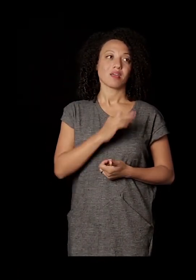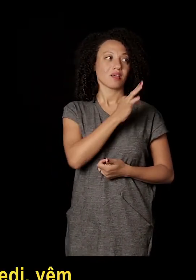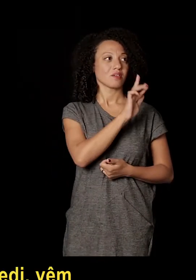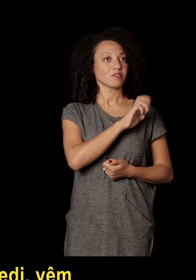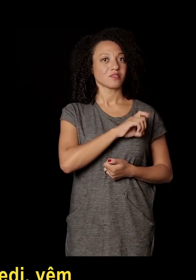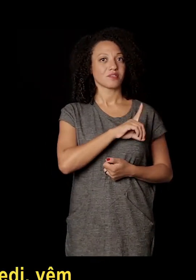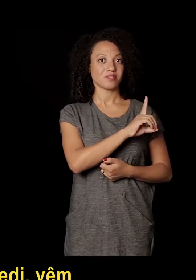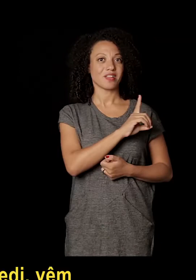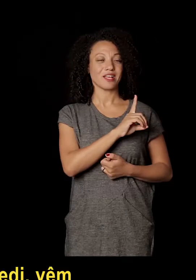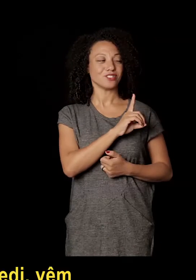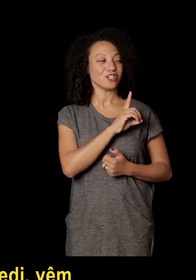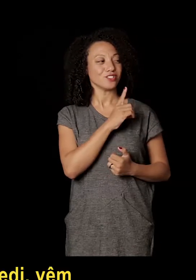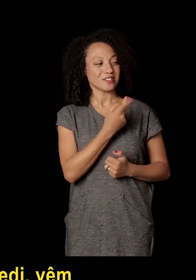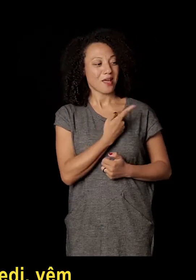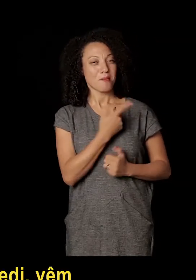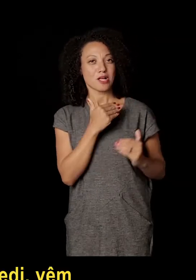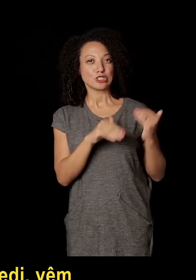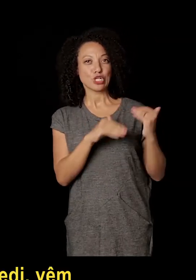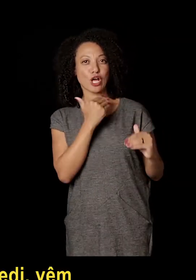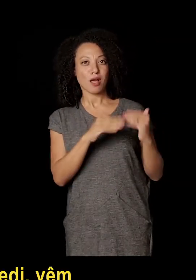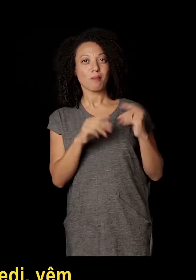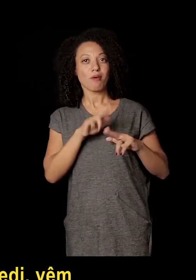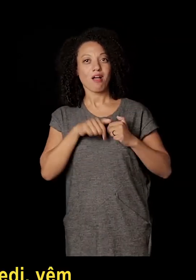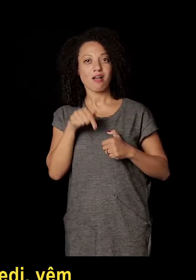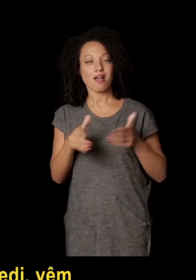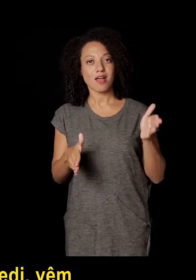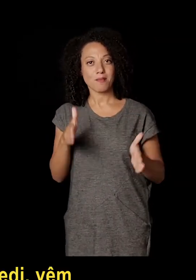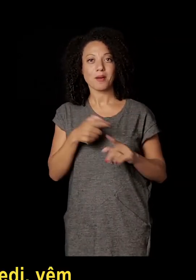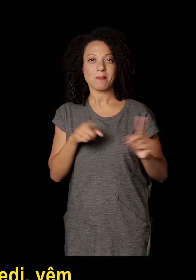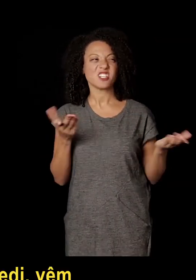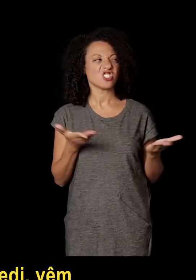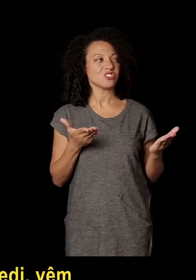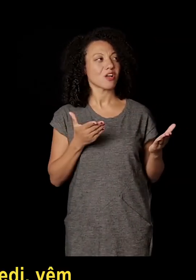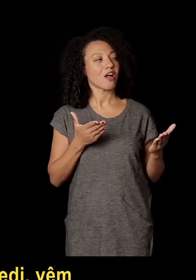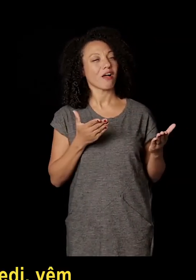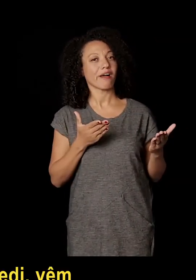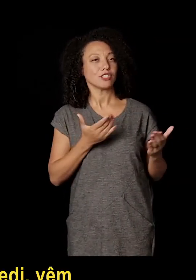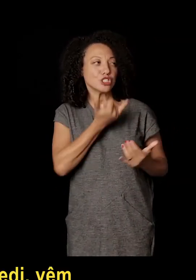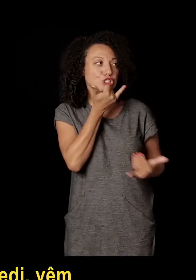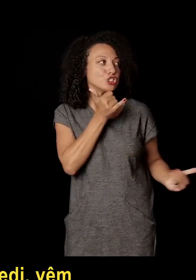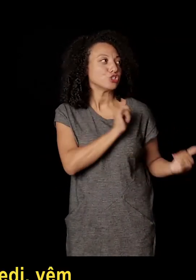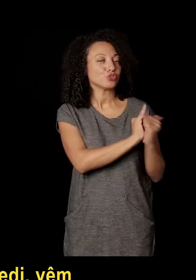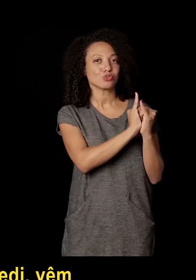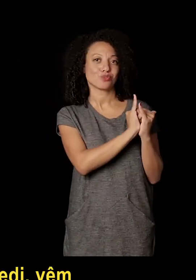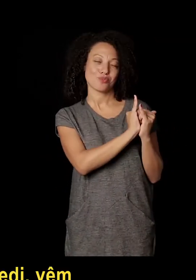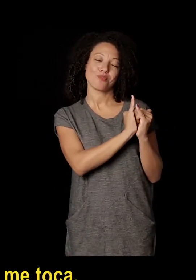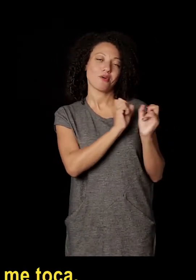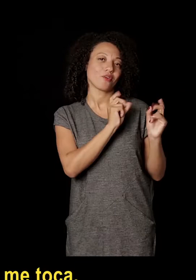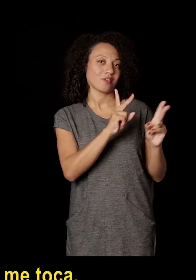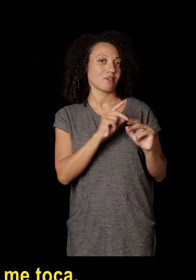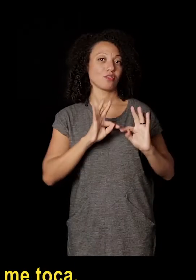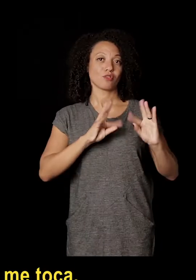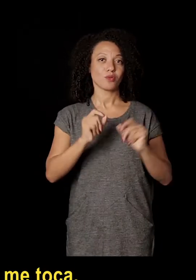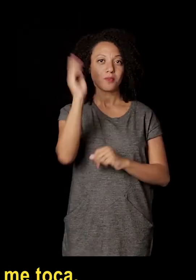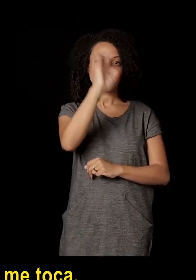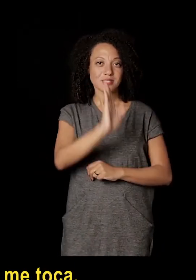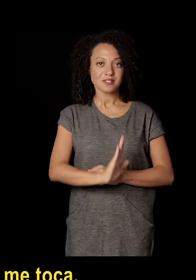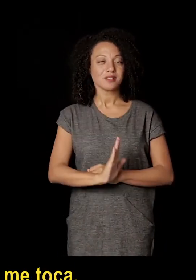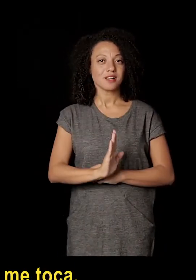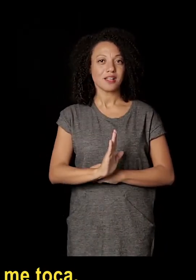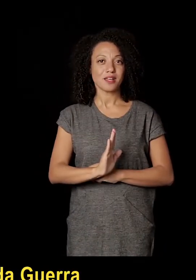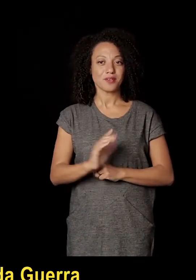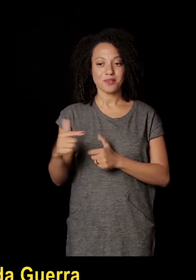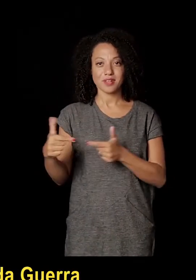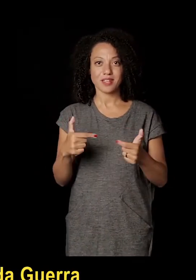São minhas diferenças com o Fred, vem dessa época. Né? Mas a gente já se entendeu, já pedi desculpa pela parte que me toca.